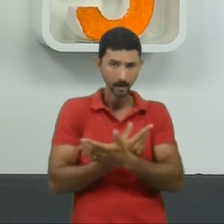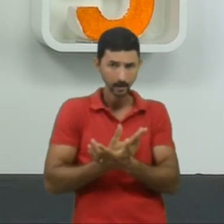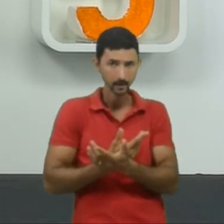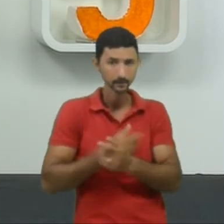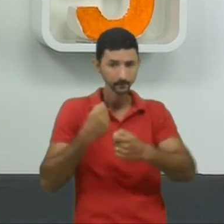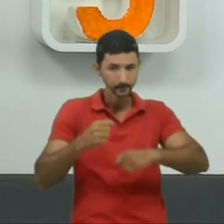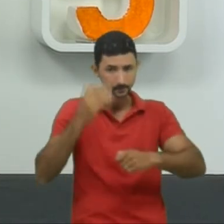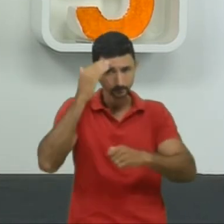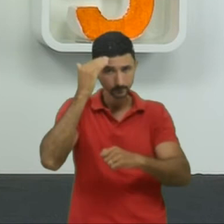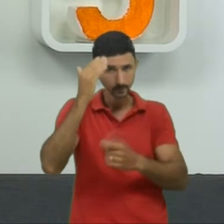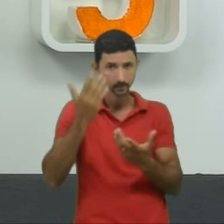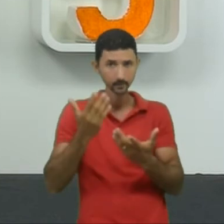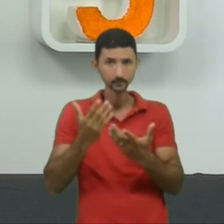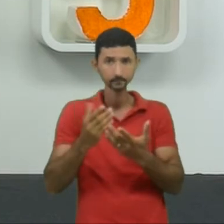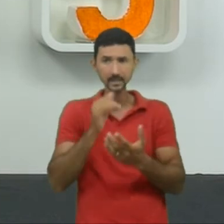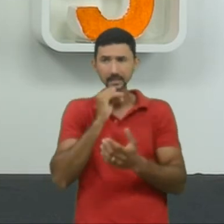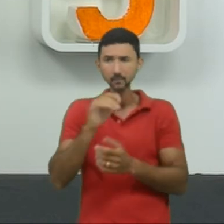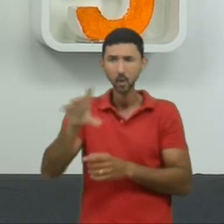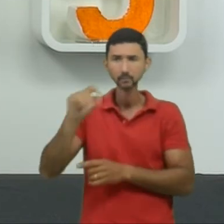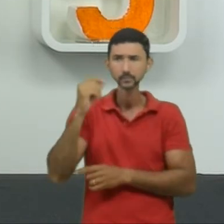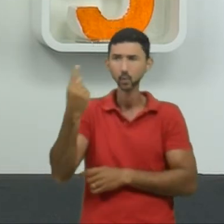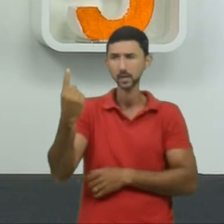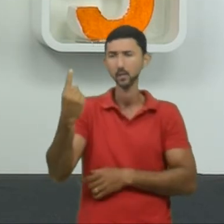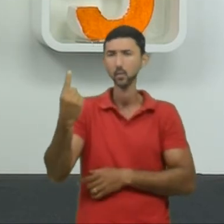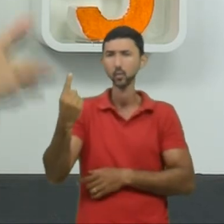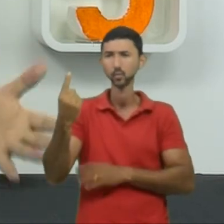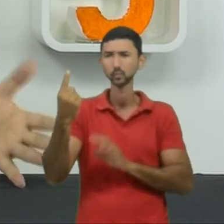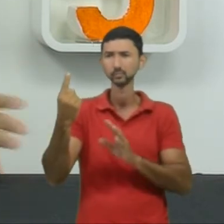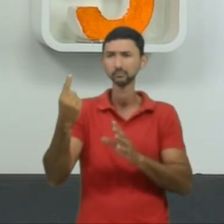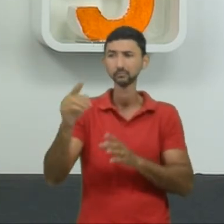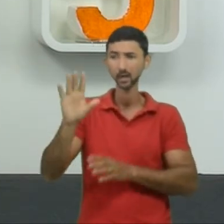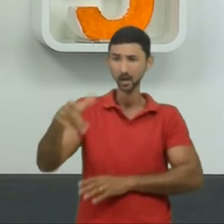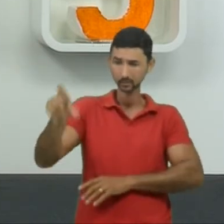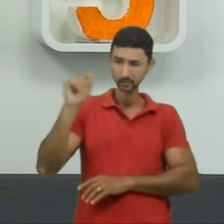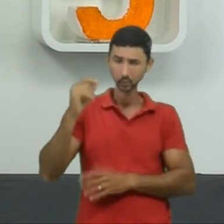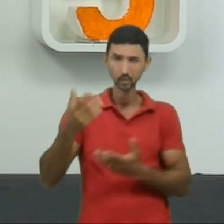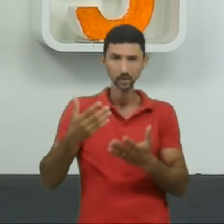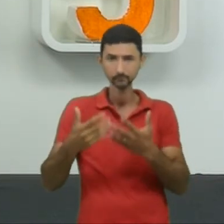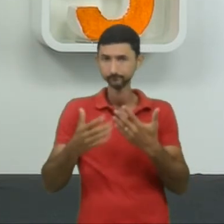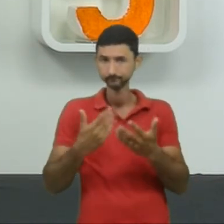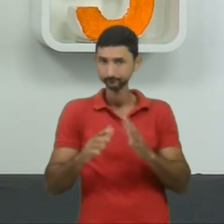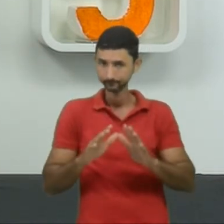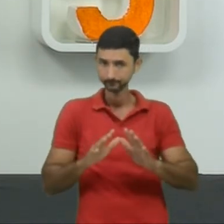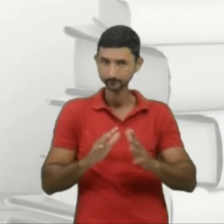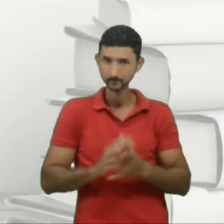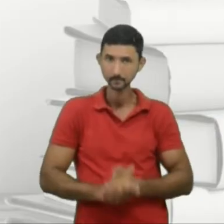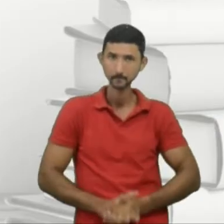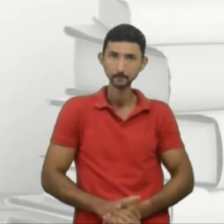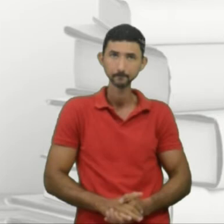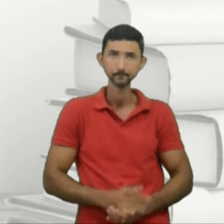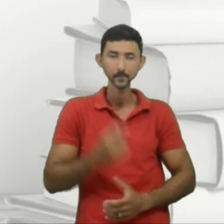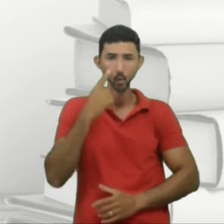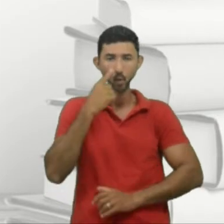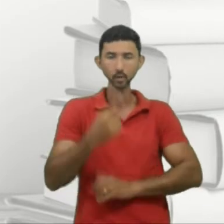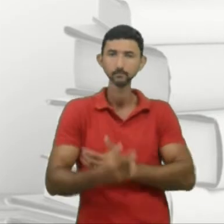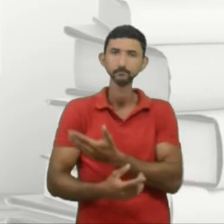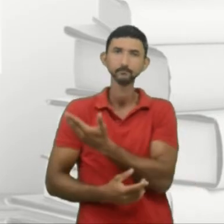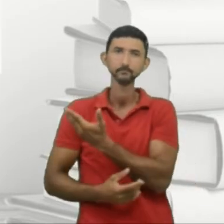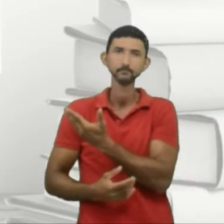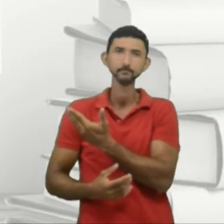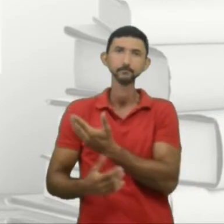se o senhor escolheu um, o senhor já estava dando preferência, enfim. certo? Então, voltando para o